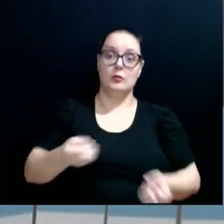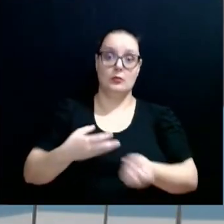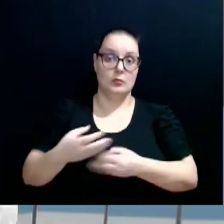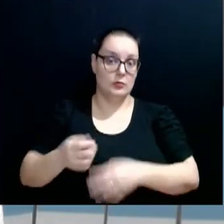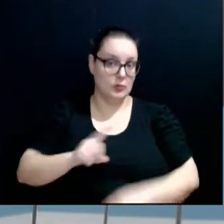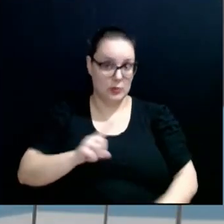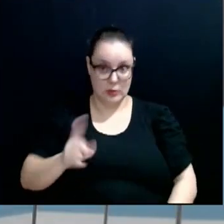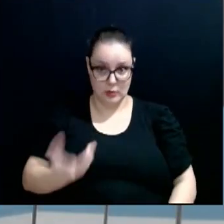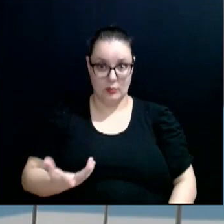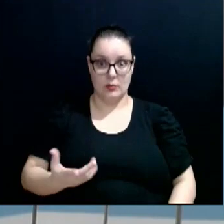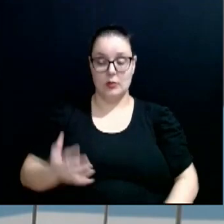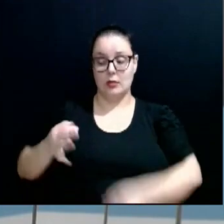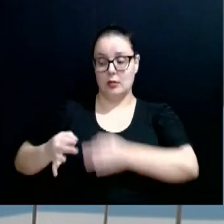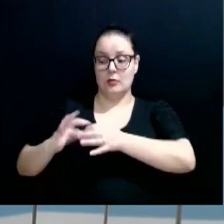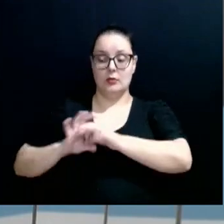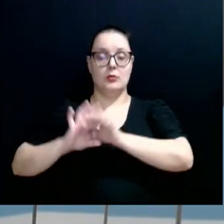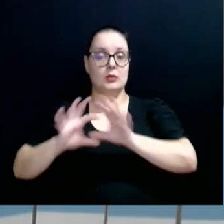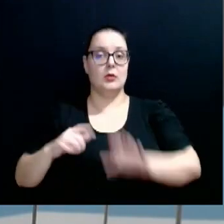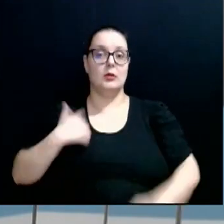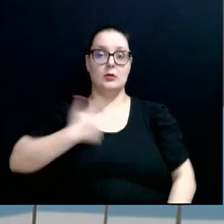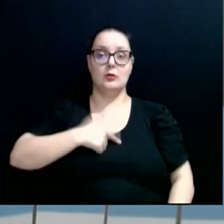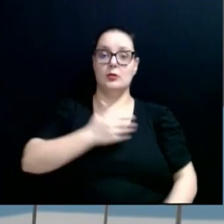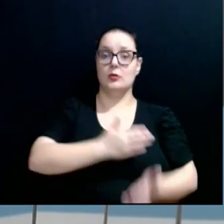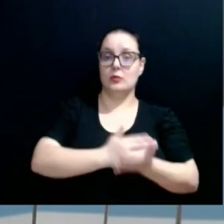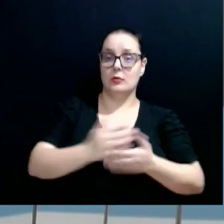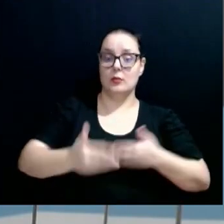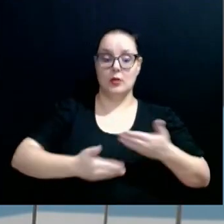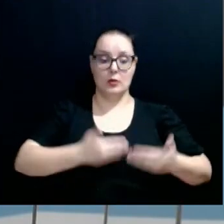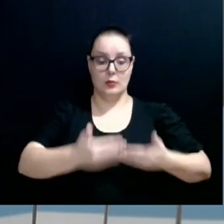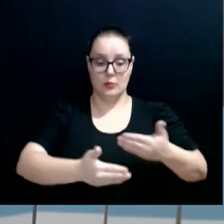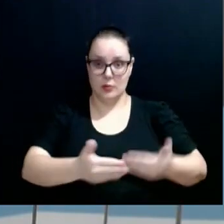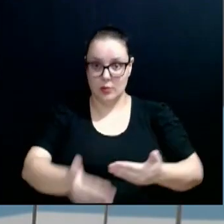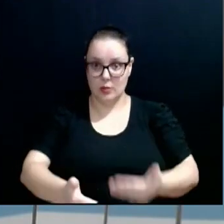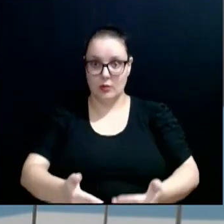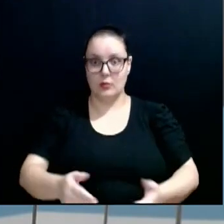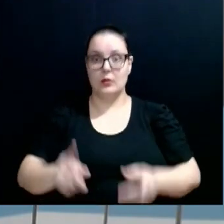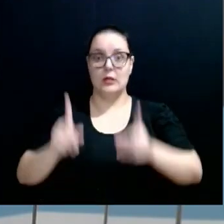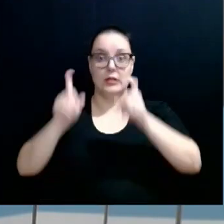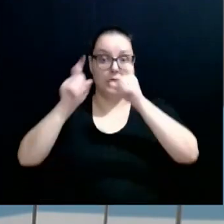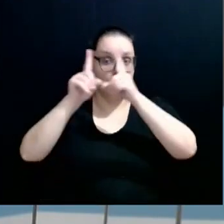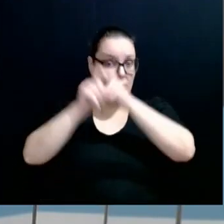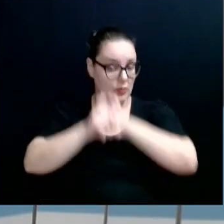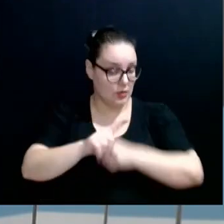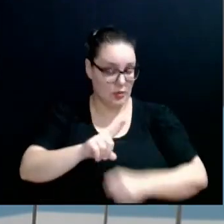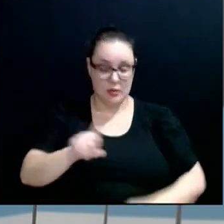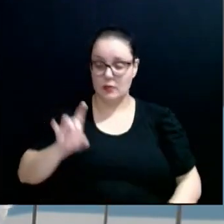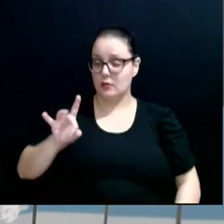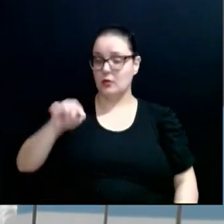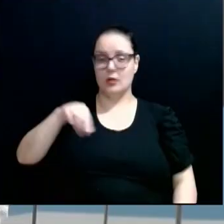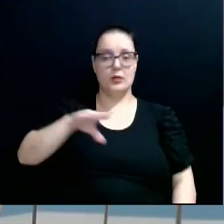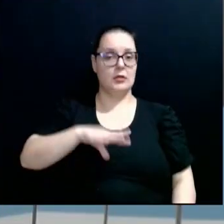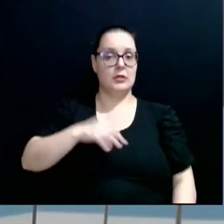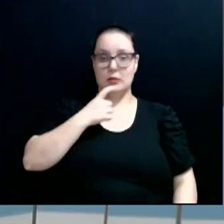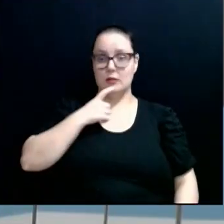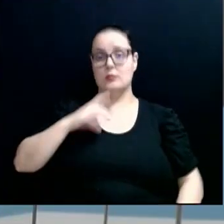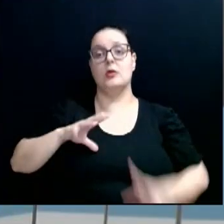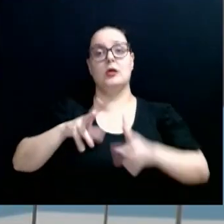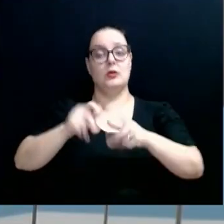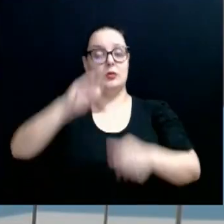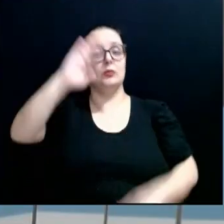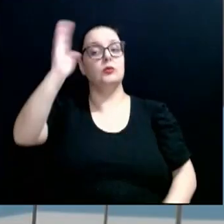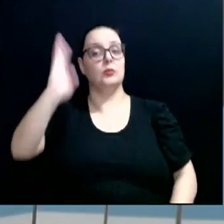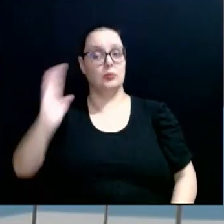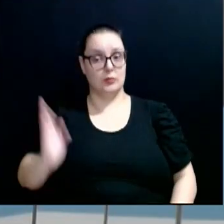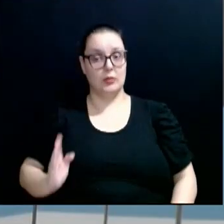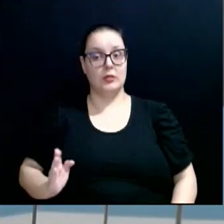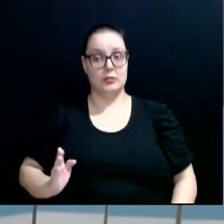aí nós começamos esse processo, que é um processo complexo, não só aqui na cidade de Campinas, mas no Brasil, né? Quem tiver